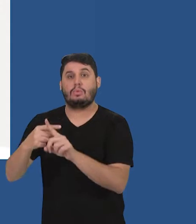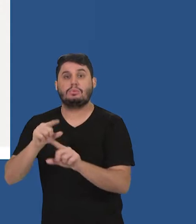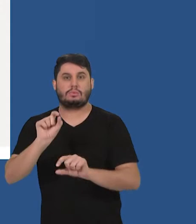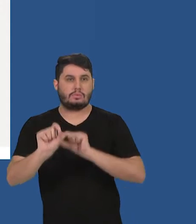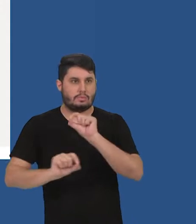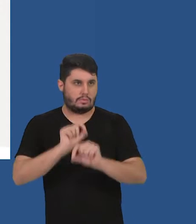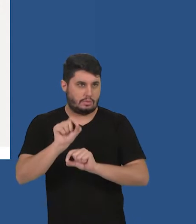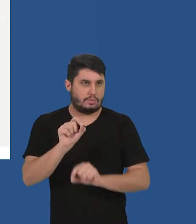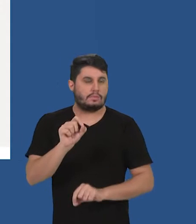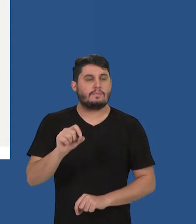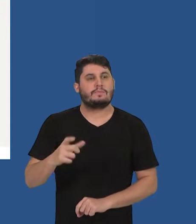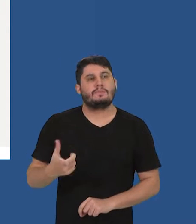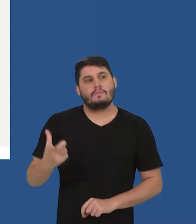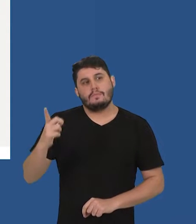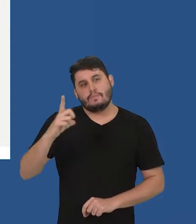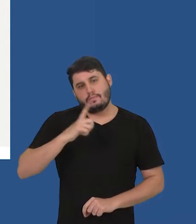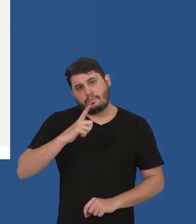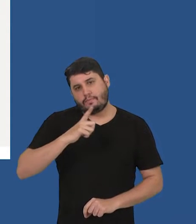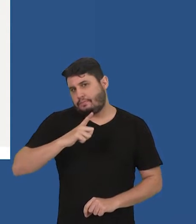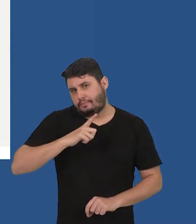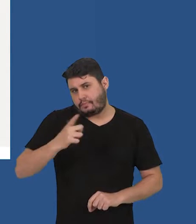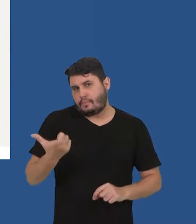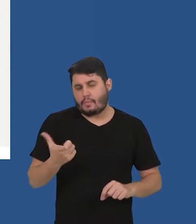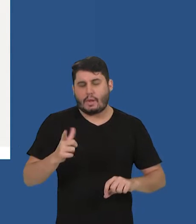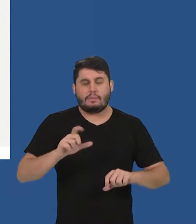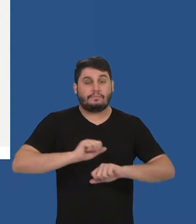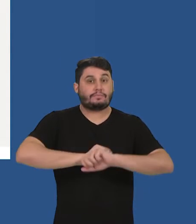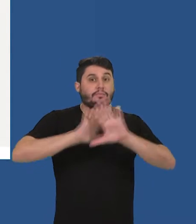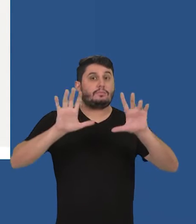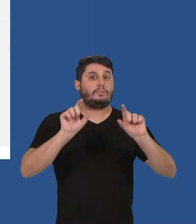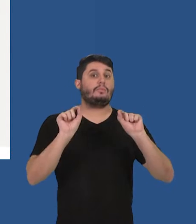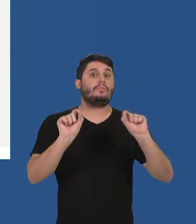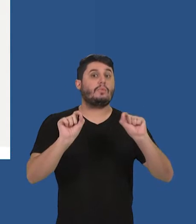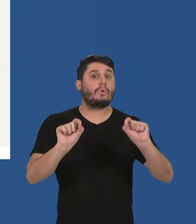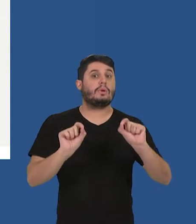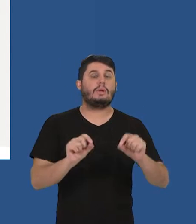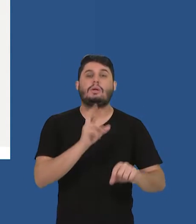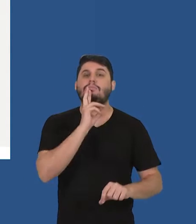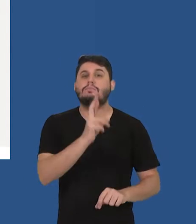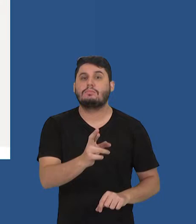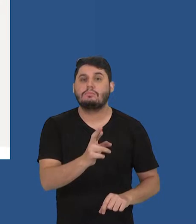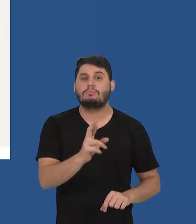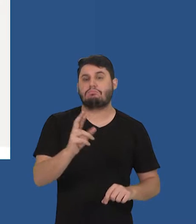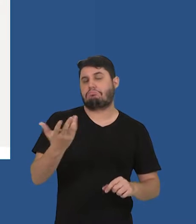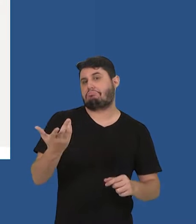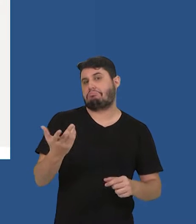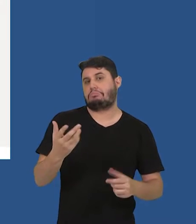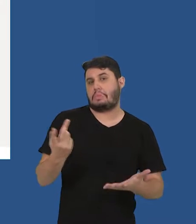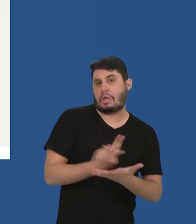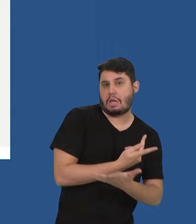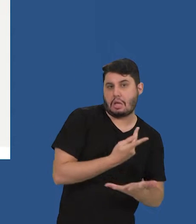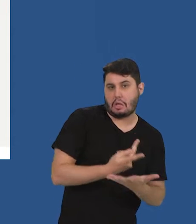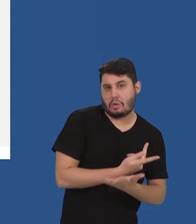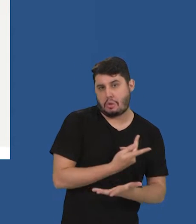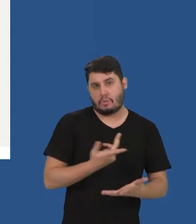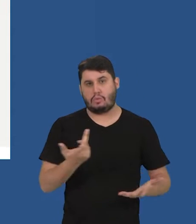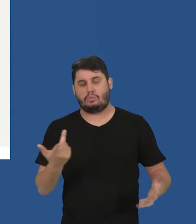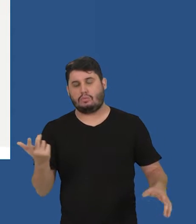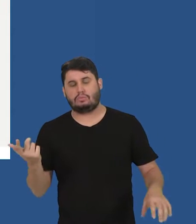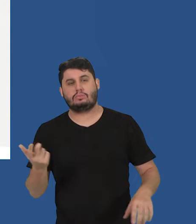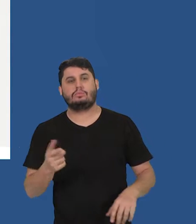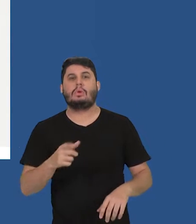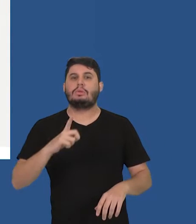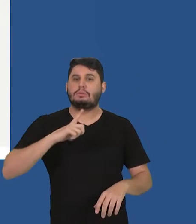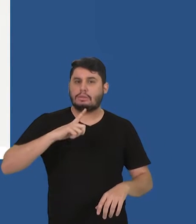opção, a maior opção mais escolhida pelos alunos, mas quando chega na hora dos acertos, você vê aí no nível de erros, né, erros de língua